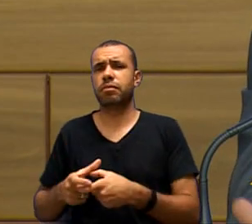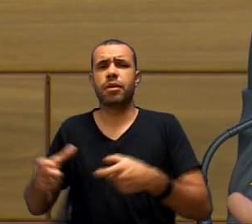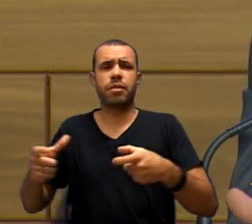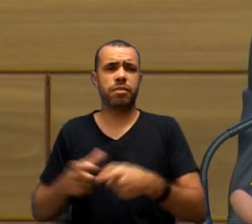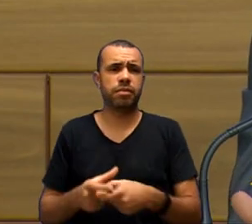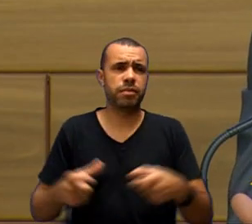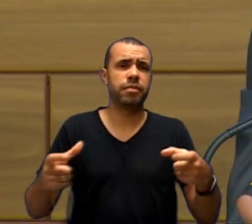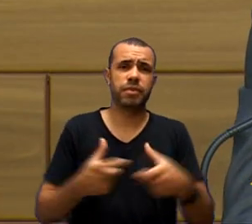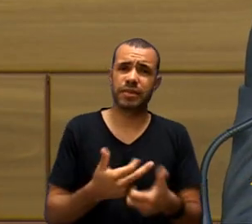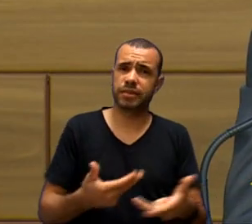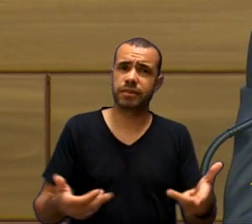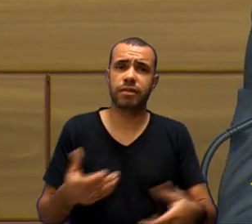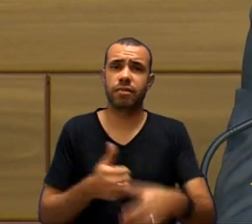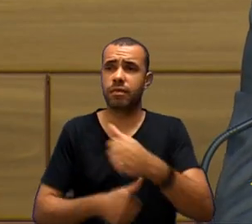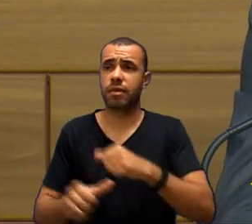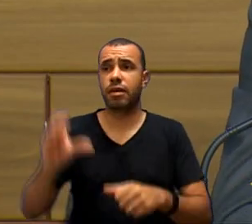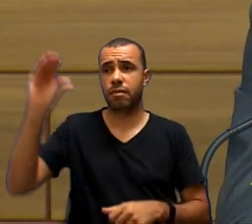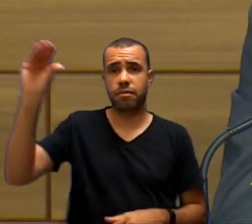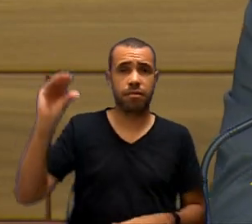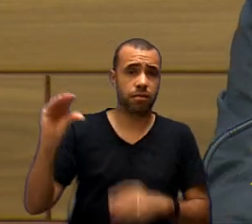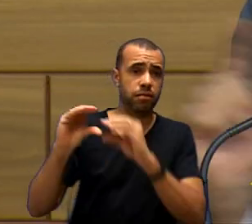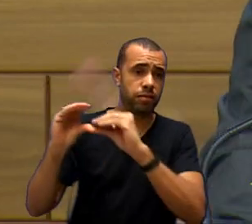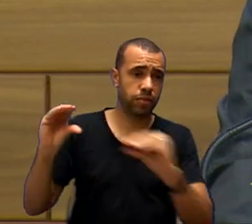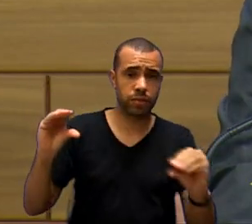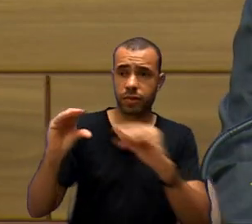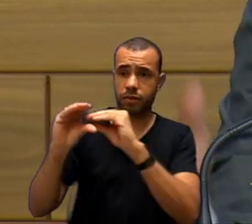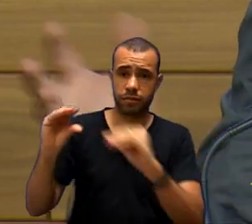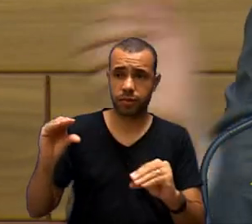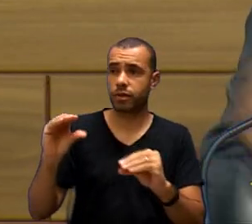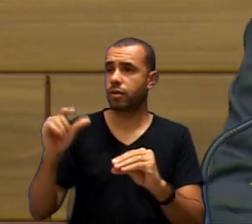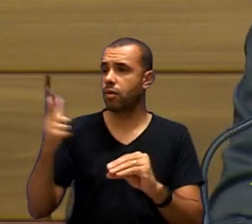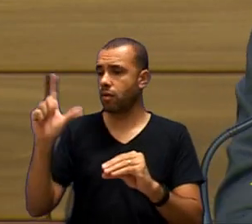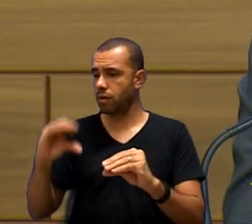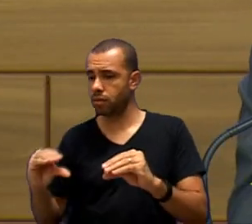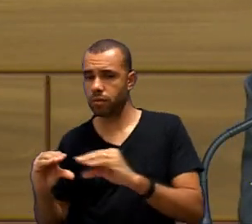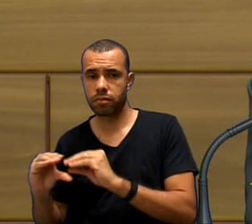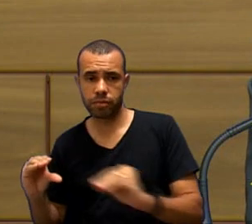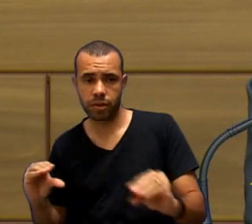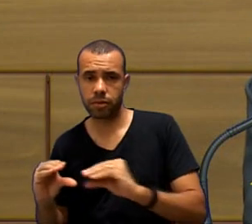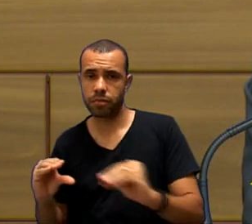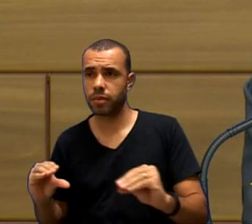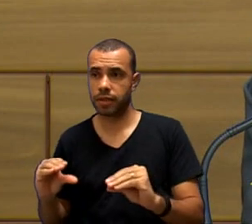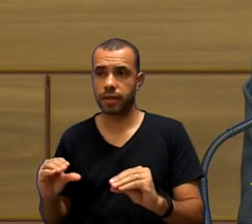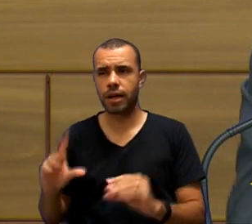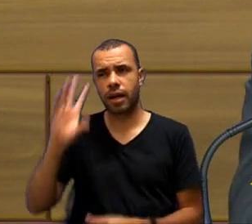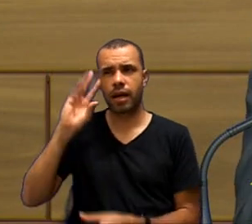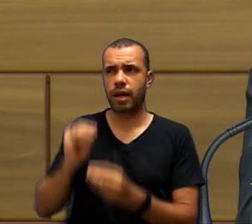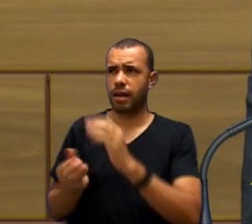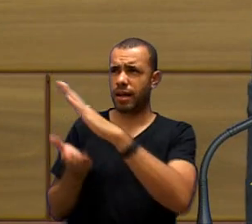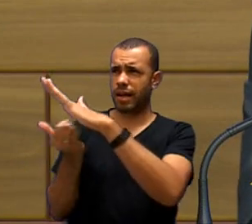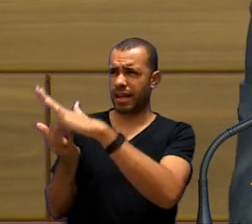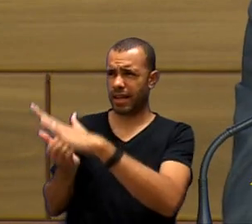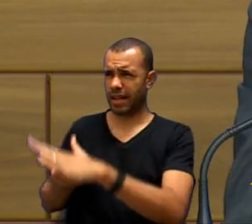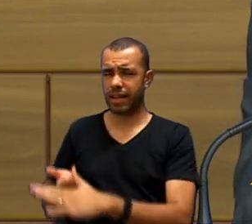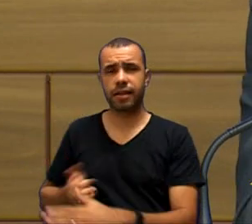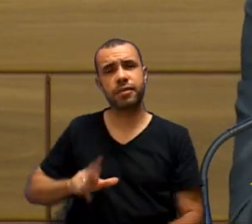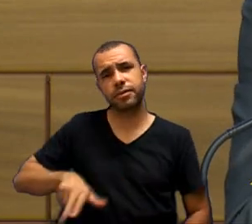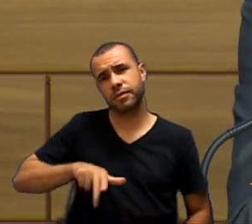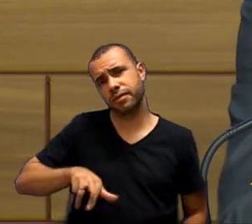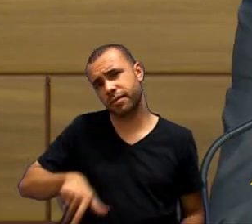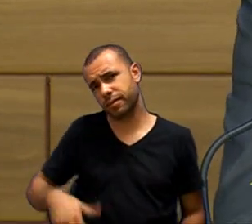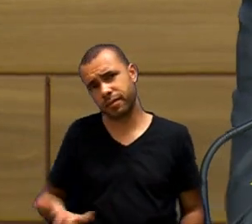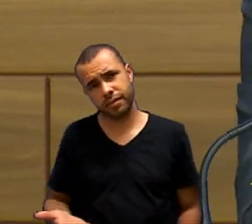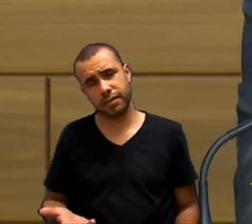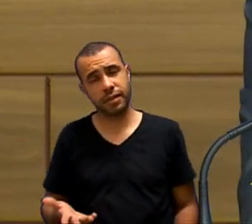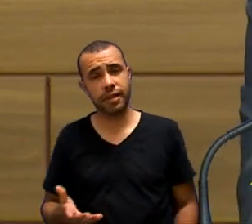de fontes, mas isso não quer dizer que está tirando o recurso, está tirando o financeiro. Isso é uma dotação, a dotação é o que está